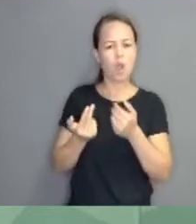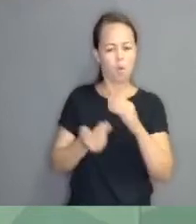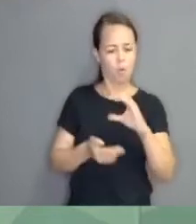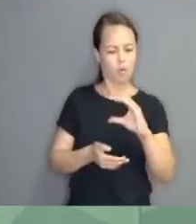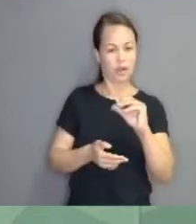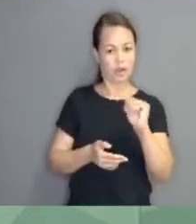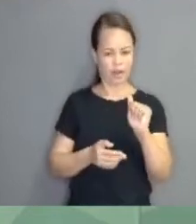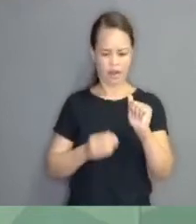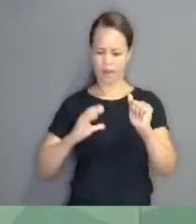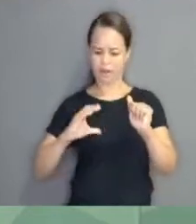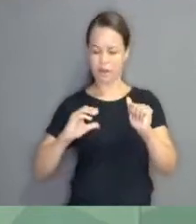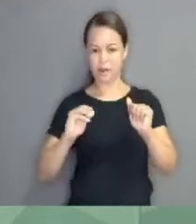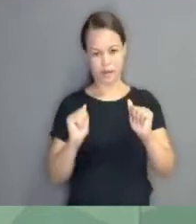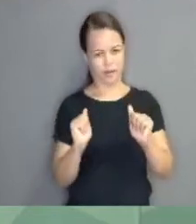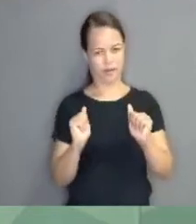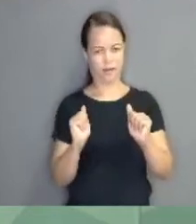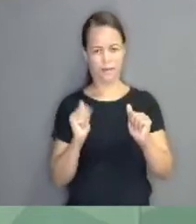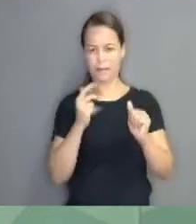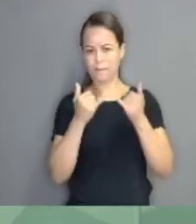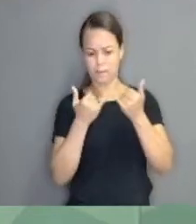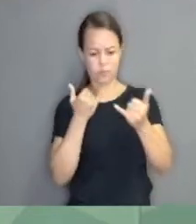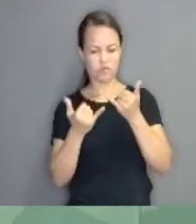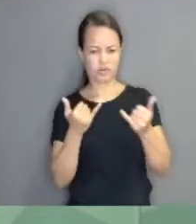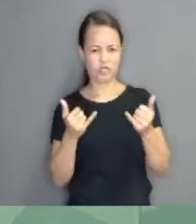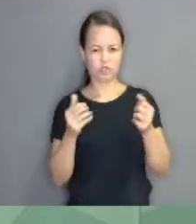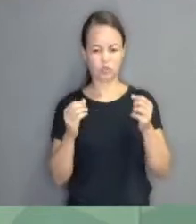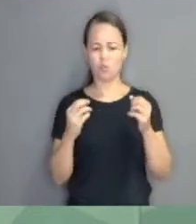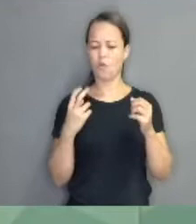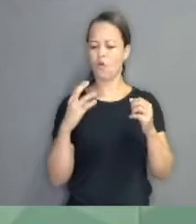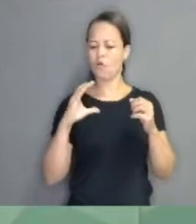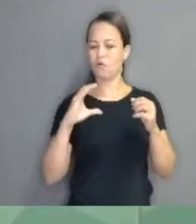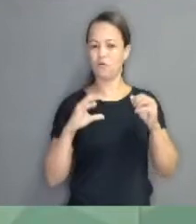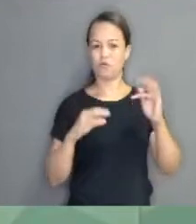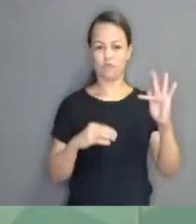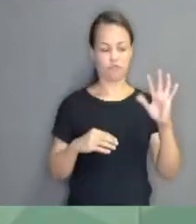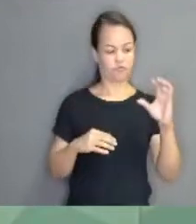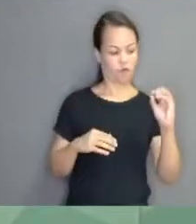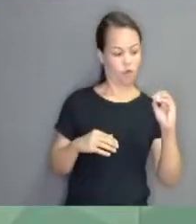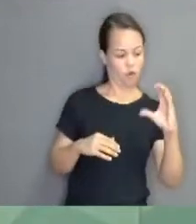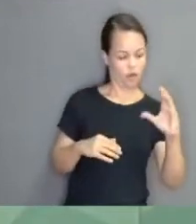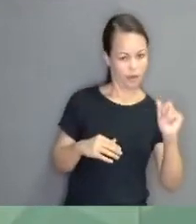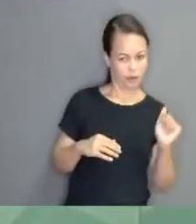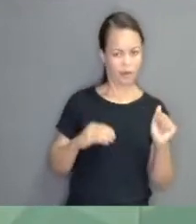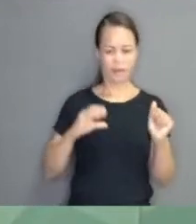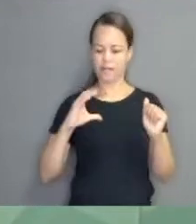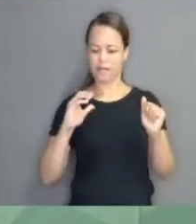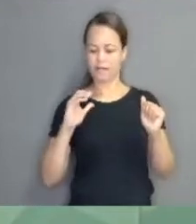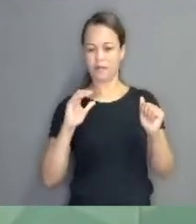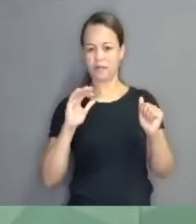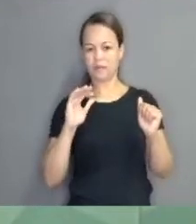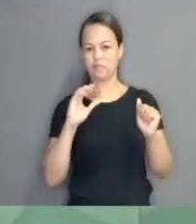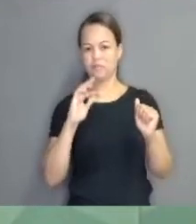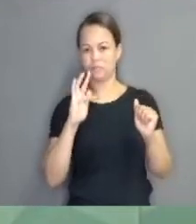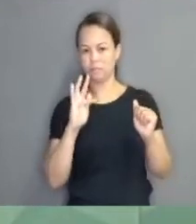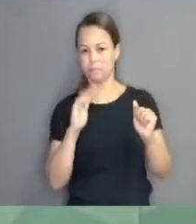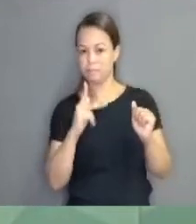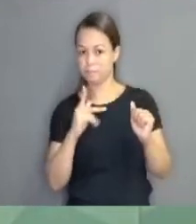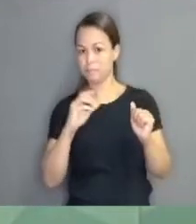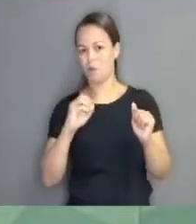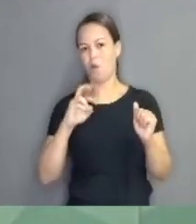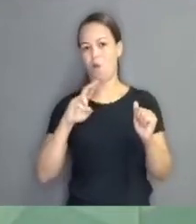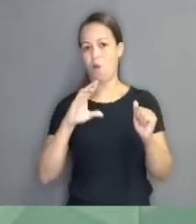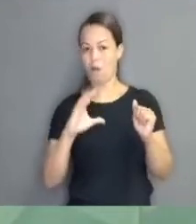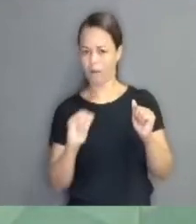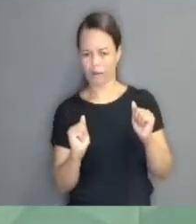faz esse sonzinho parecido no final foca só foca muito